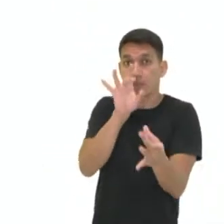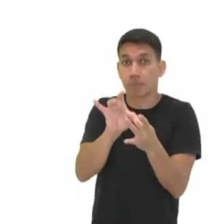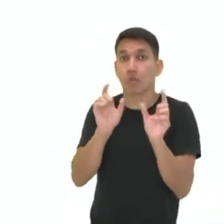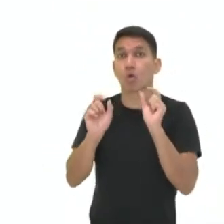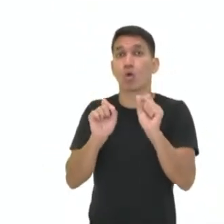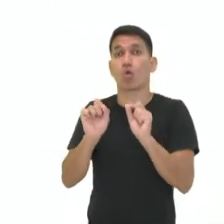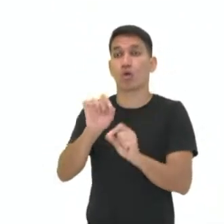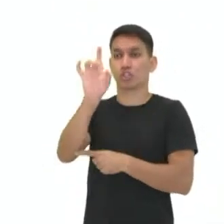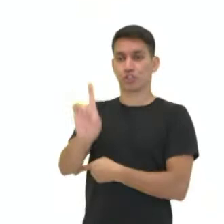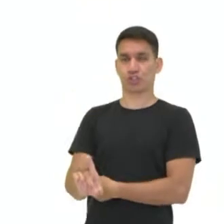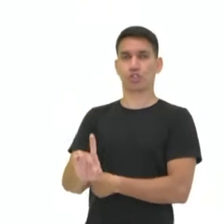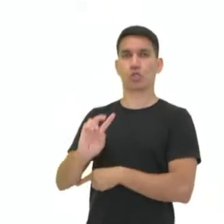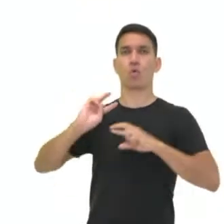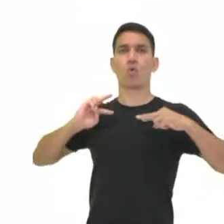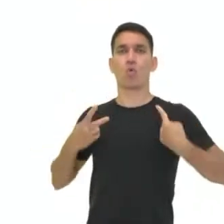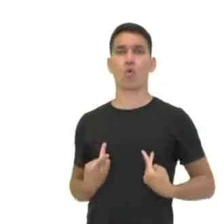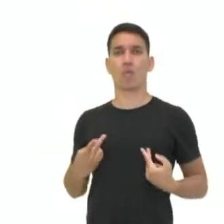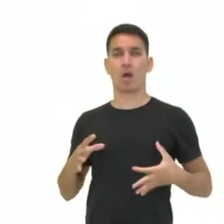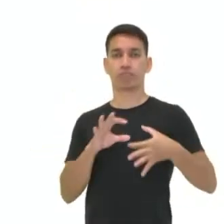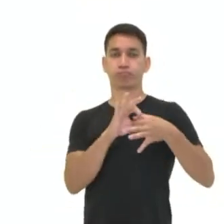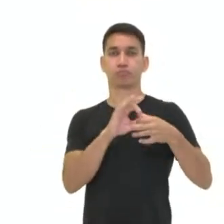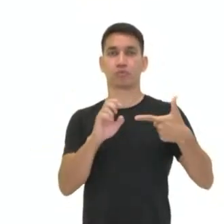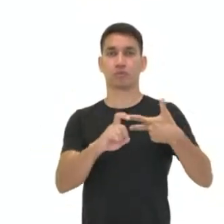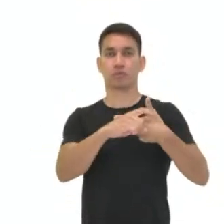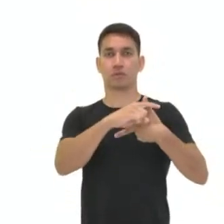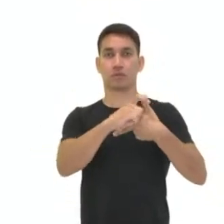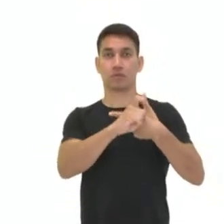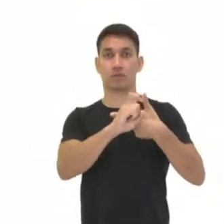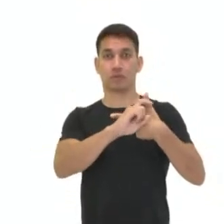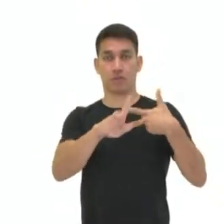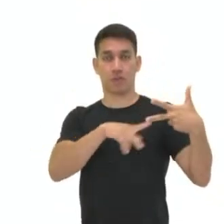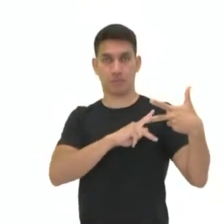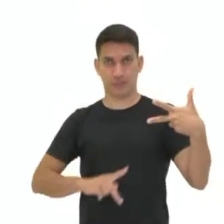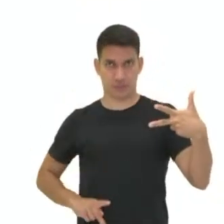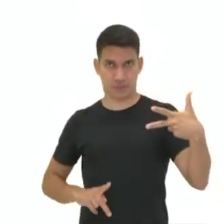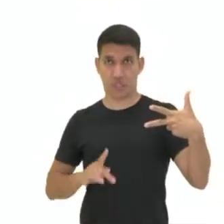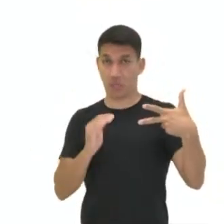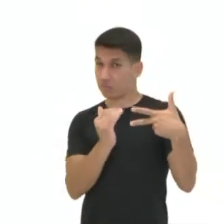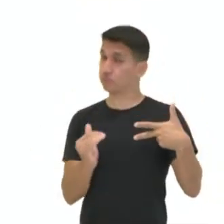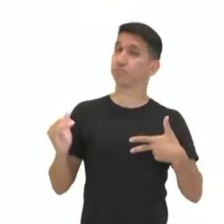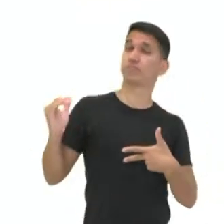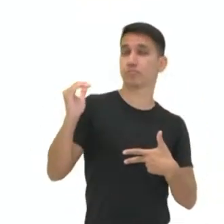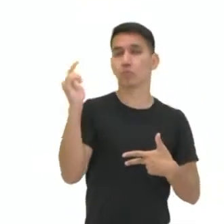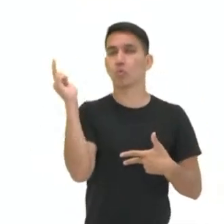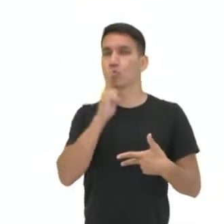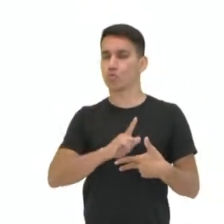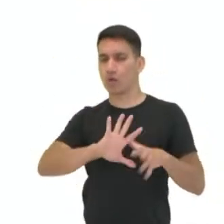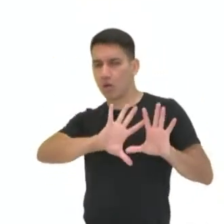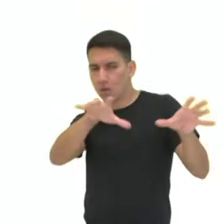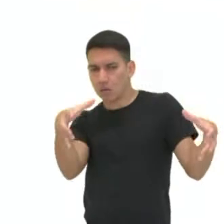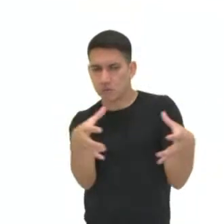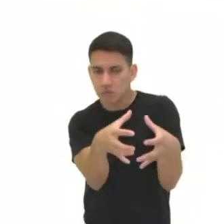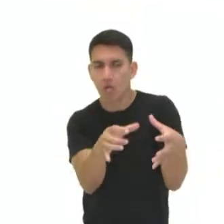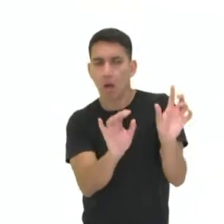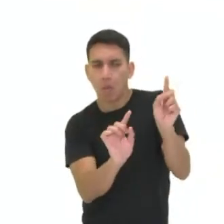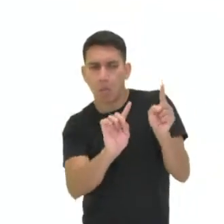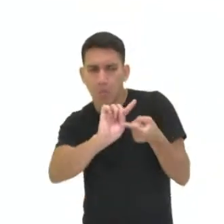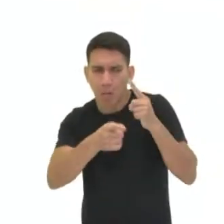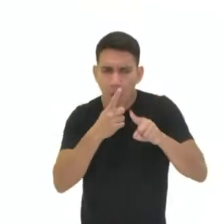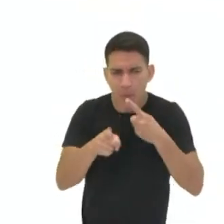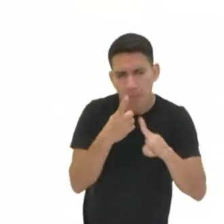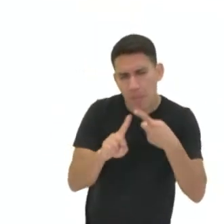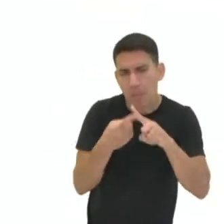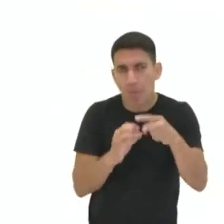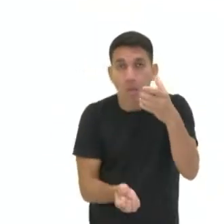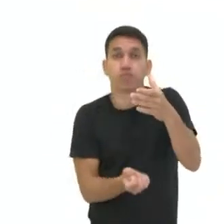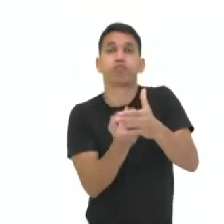Direitos Humanos da Presidência da República, que atua como instância máxima na formulação e deliberação